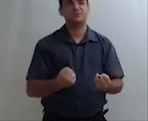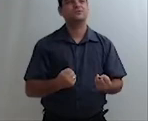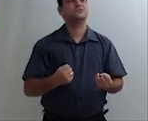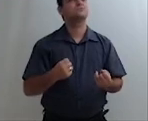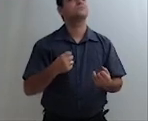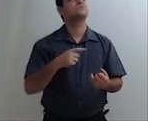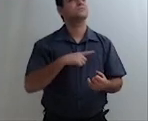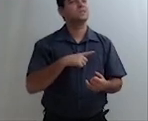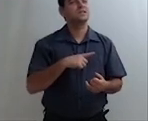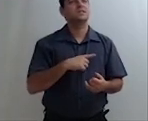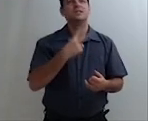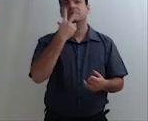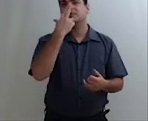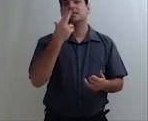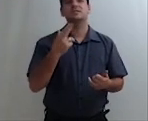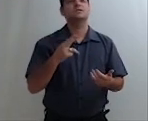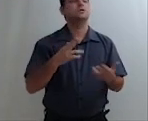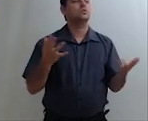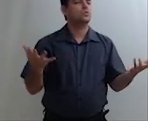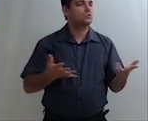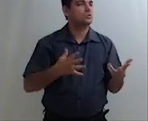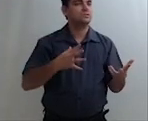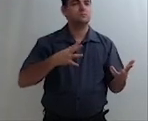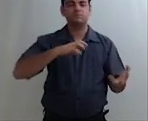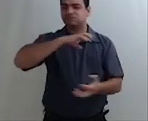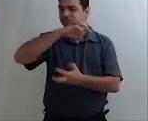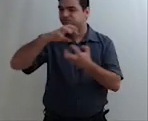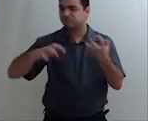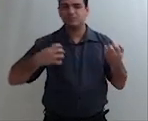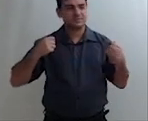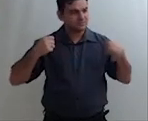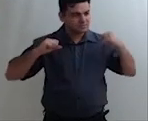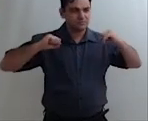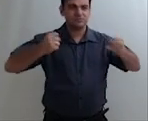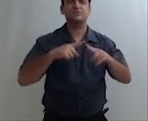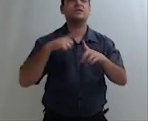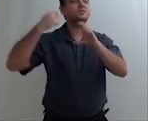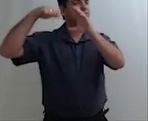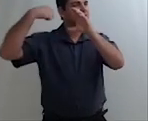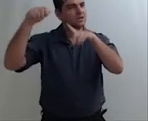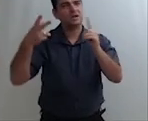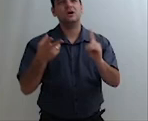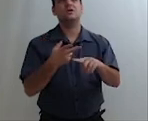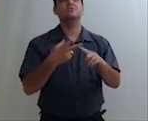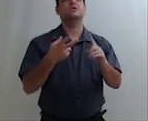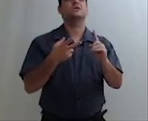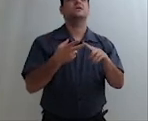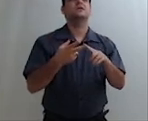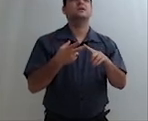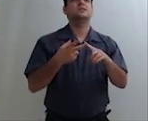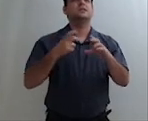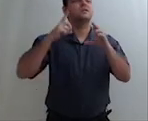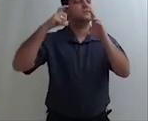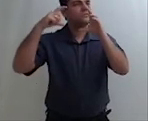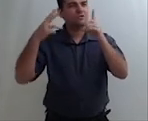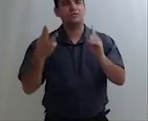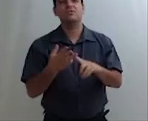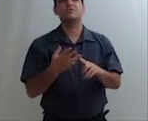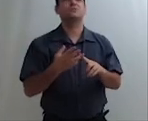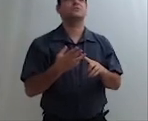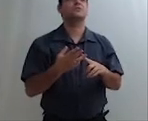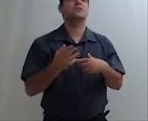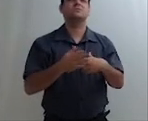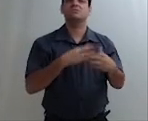o universo disponível para investigar as imagens das câmaras de segurança as antenas de herb os achados de